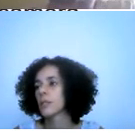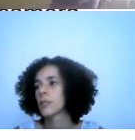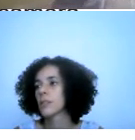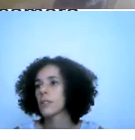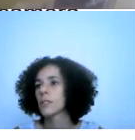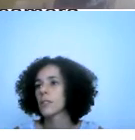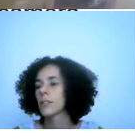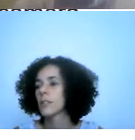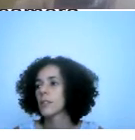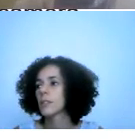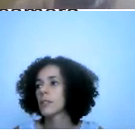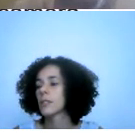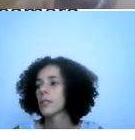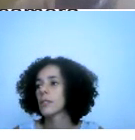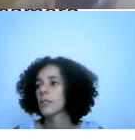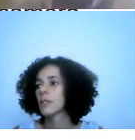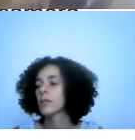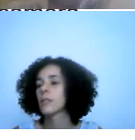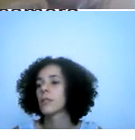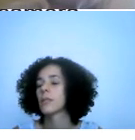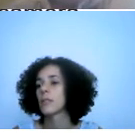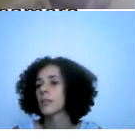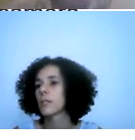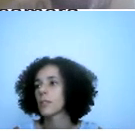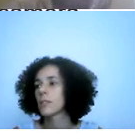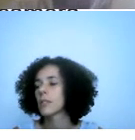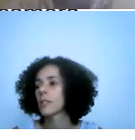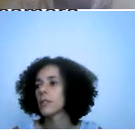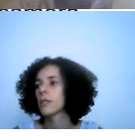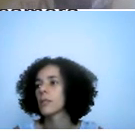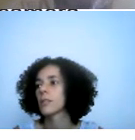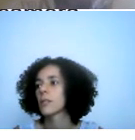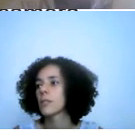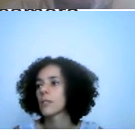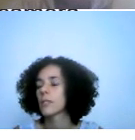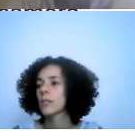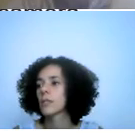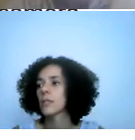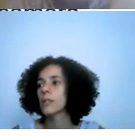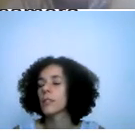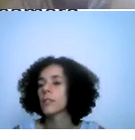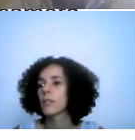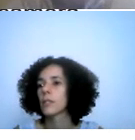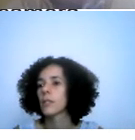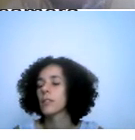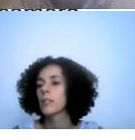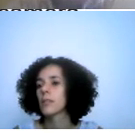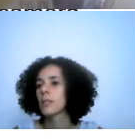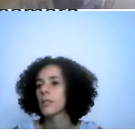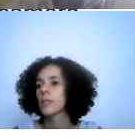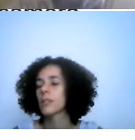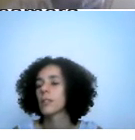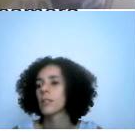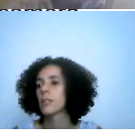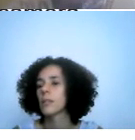invadido e se estabelecido no novo ambiente, há necessidade, né, desses programas de monitoramento e controle e erradicação. E